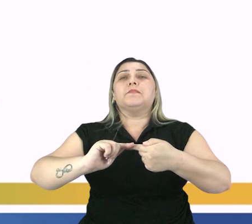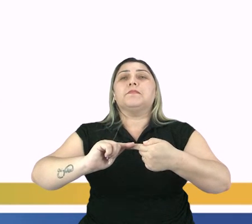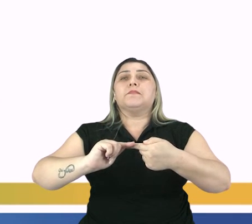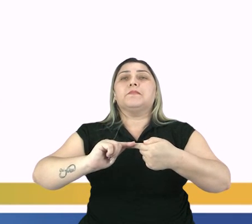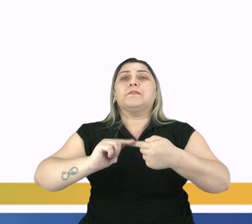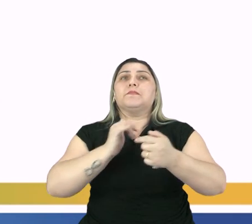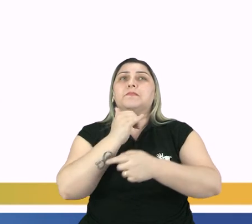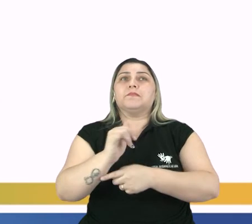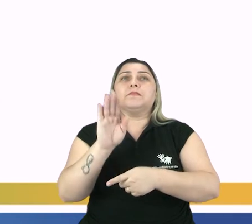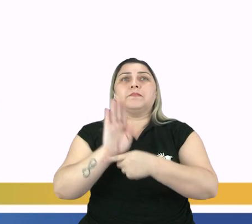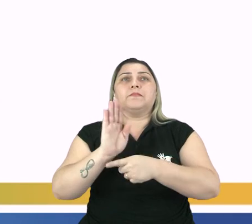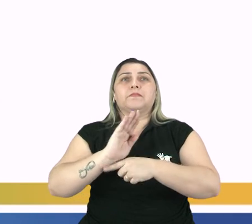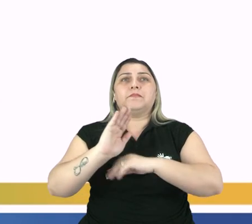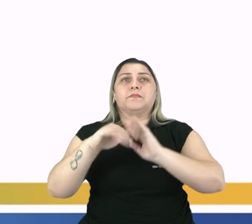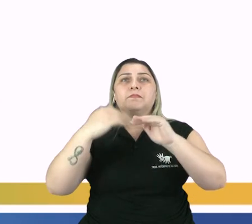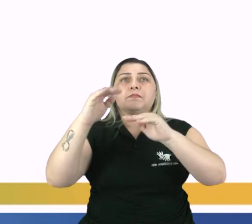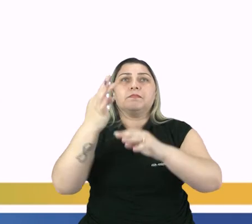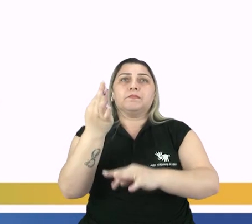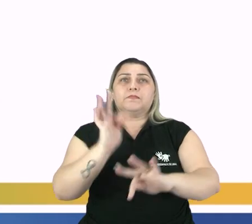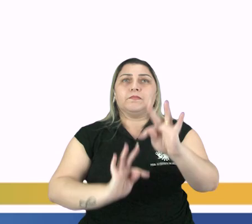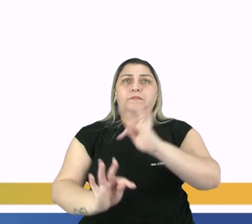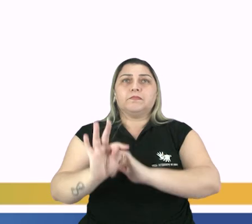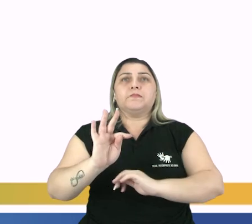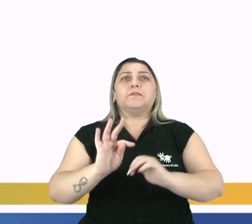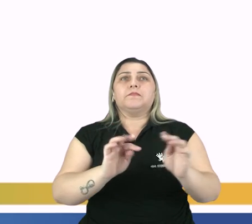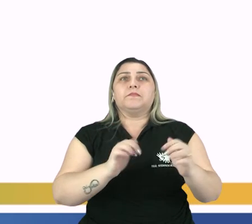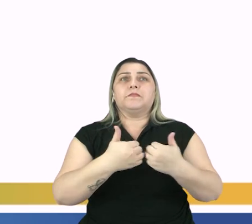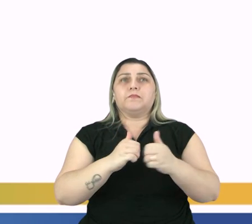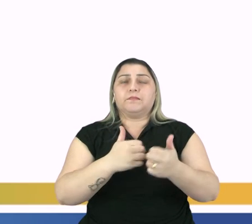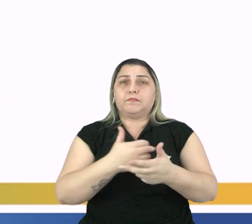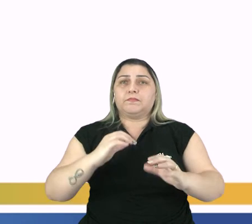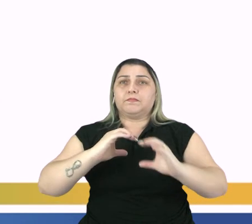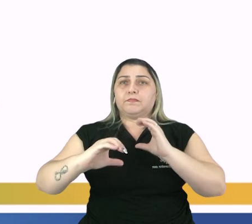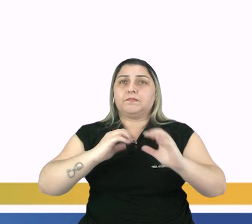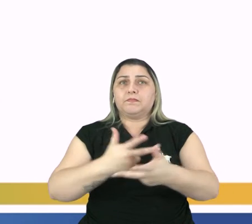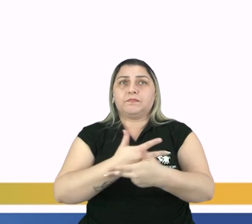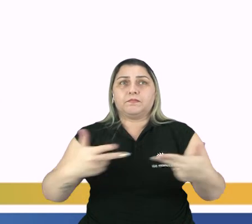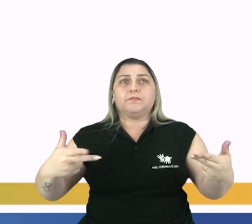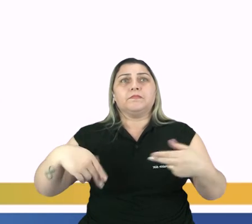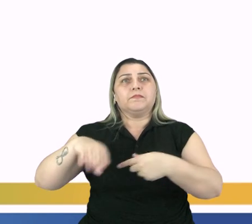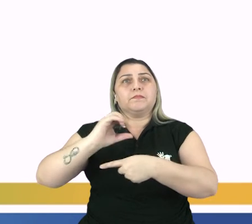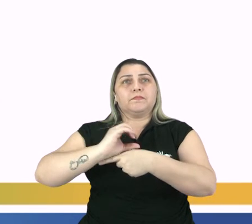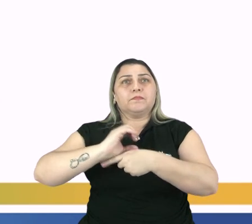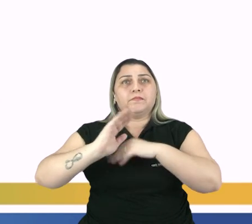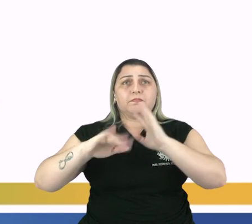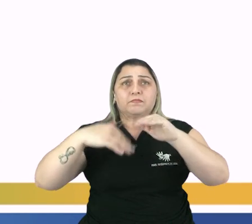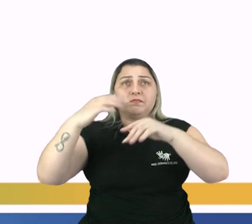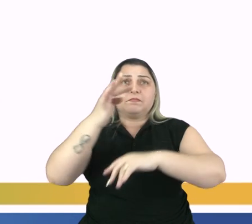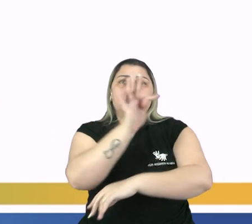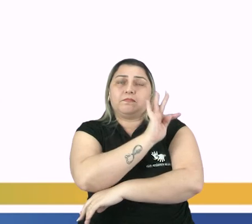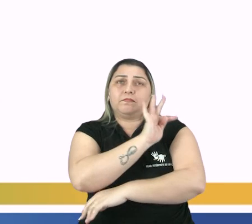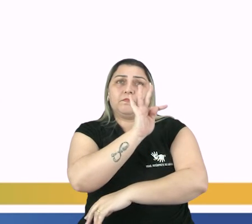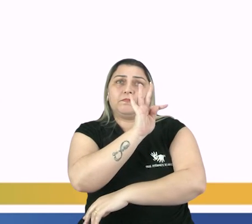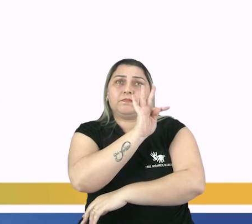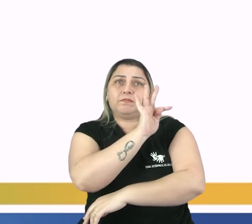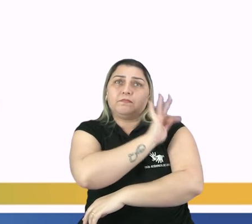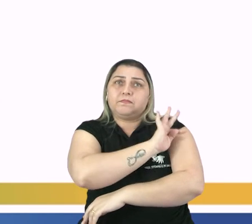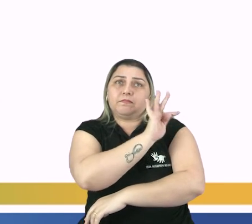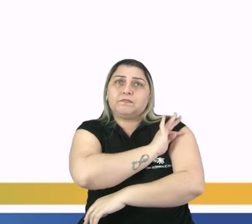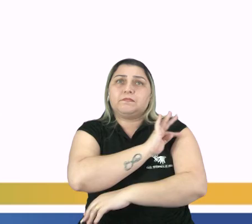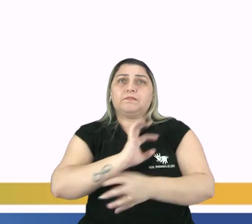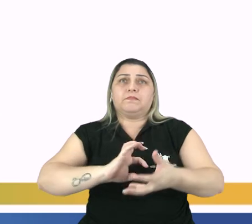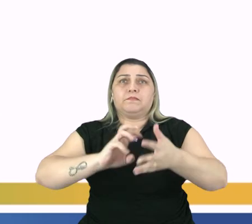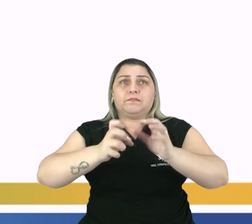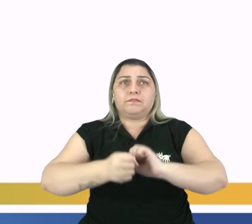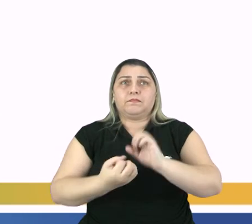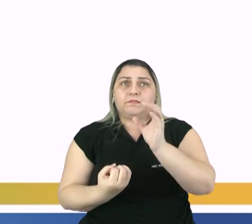energia. Letra B. Avanço das tecnologias em áreas como transporte e telecomunicações. Letra C.